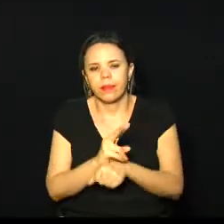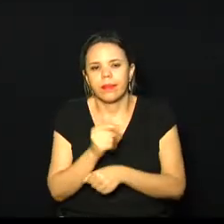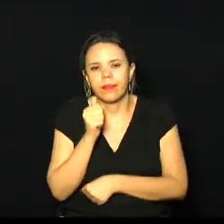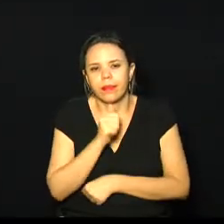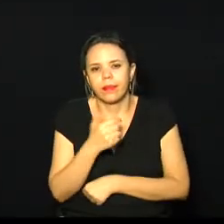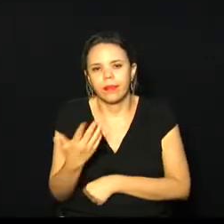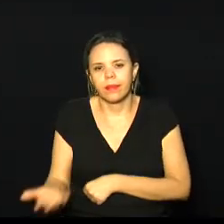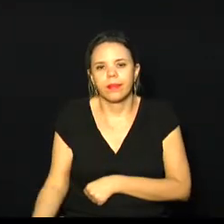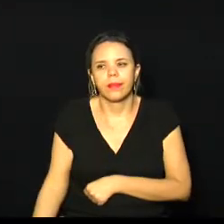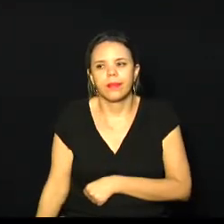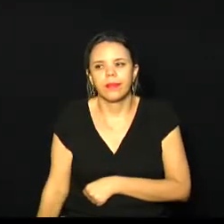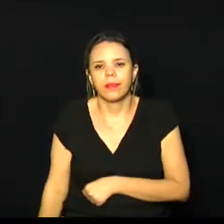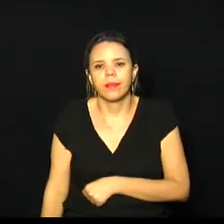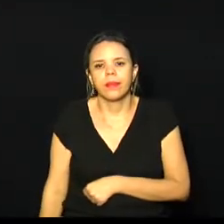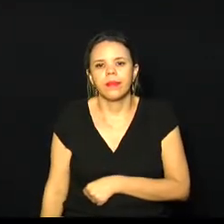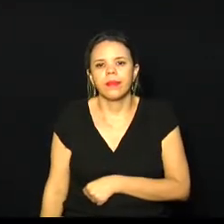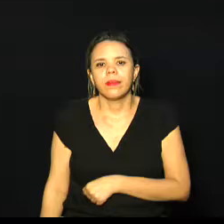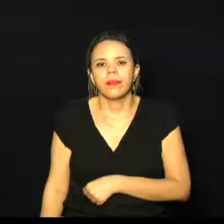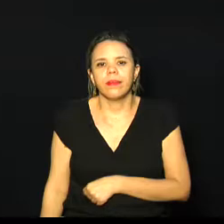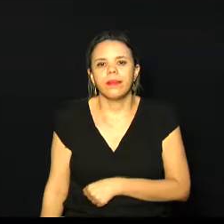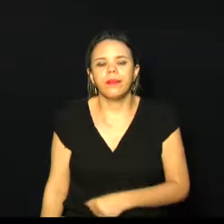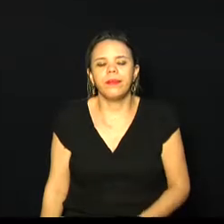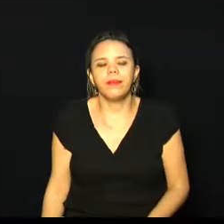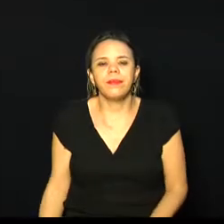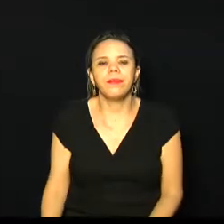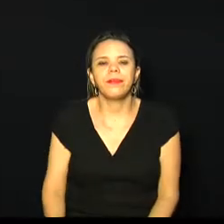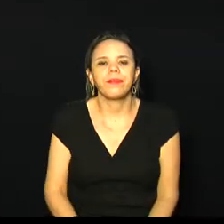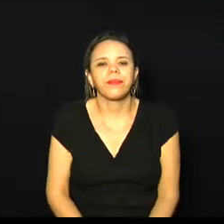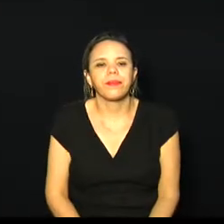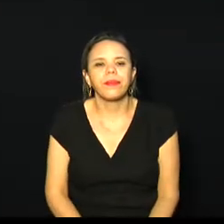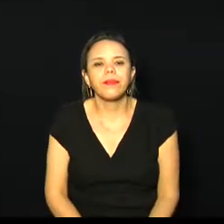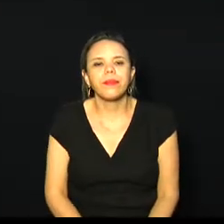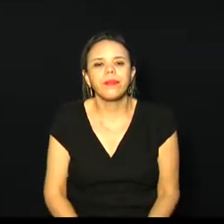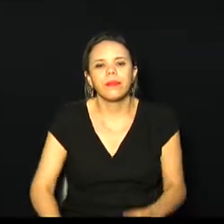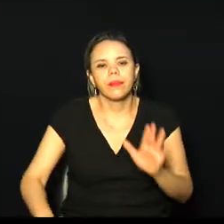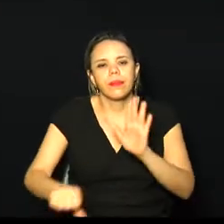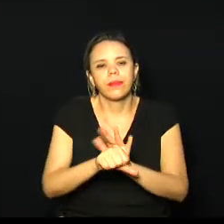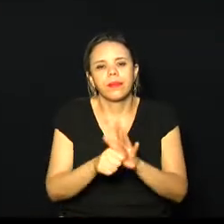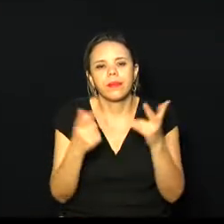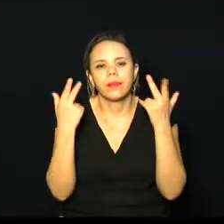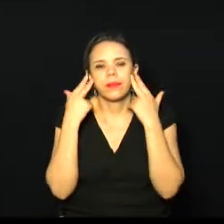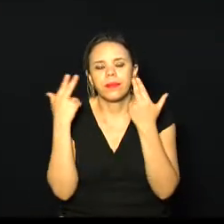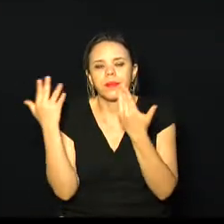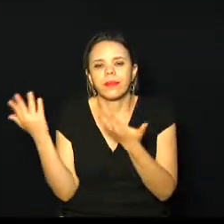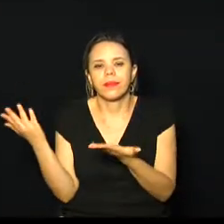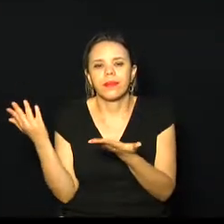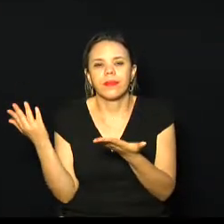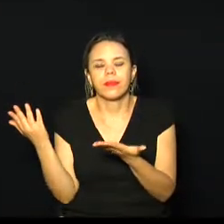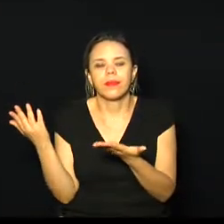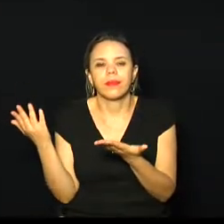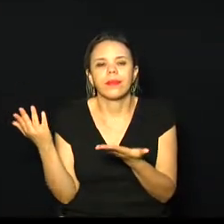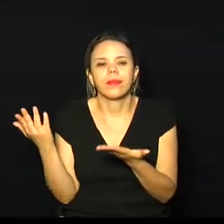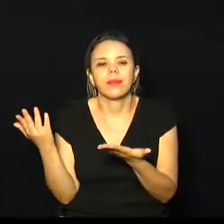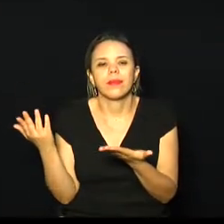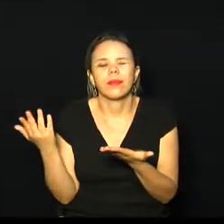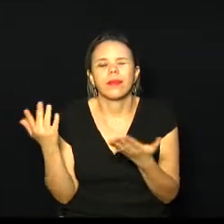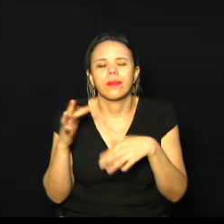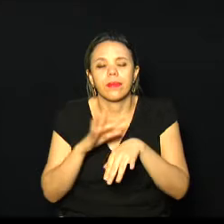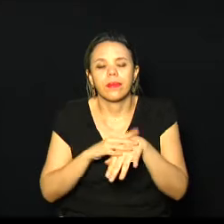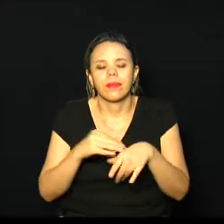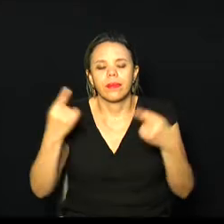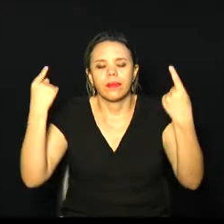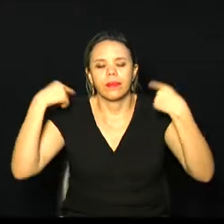Por favor, Bárbara. Nossos crimes mais comuns são os crimes de lesão corporal